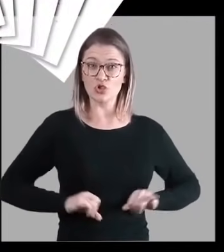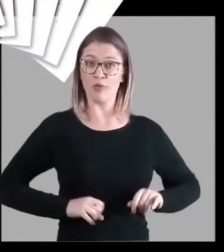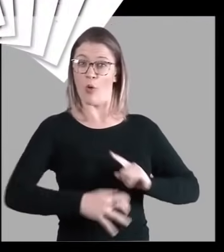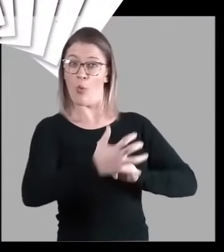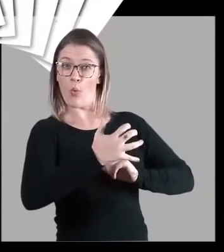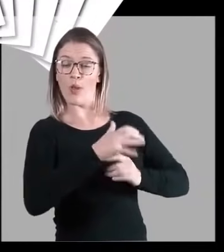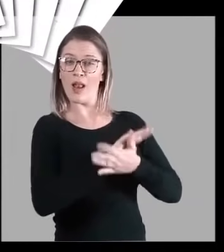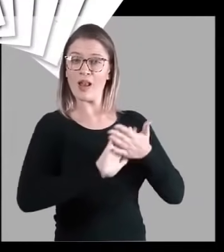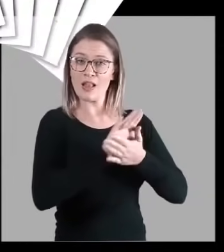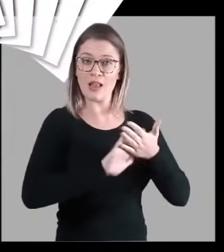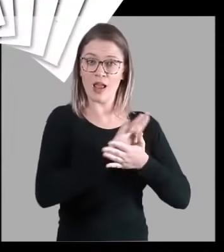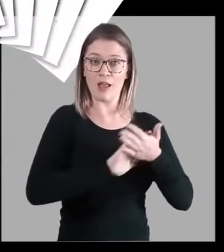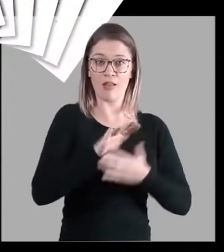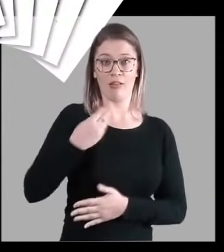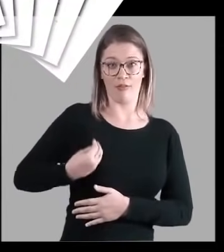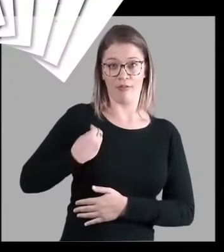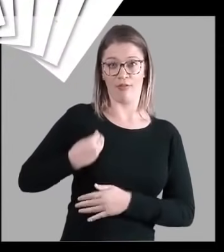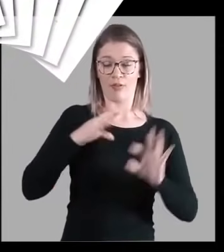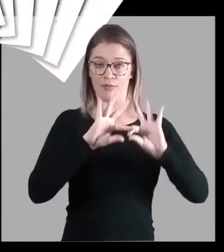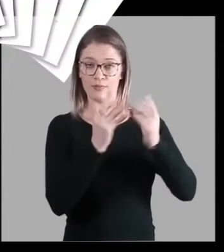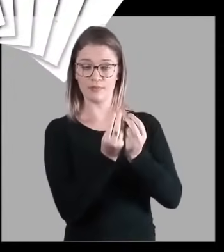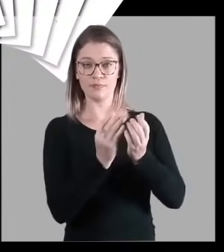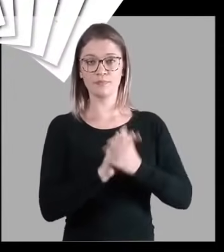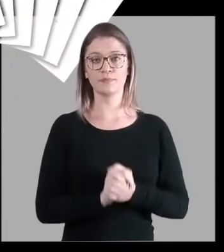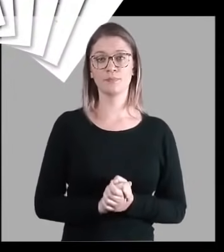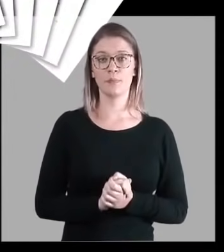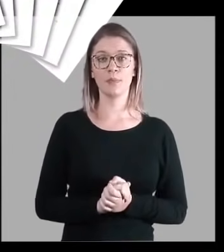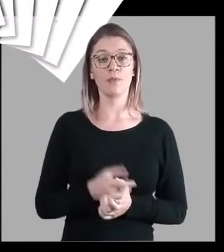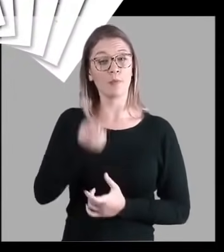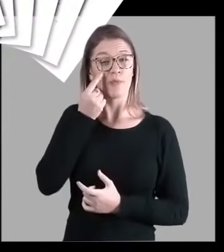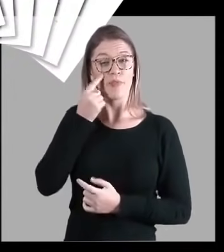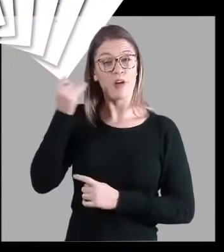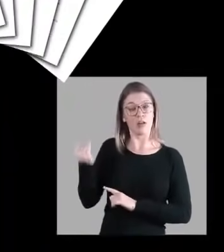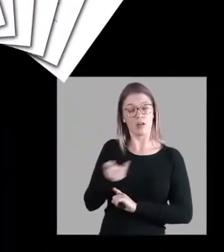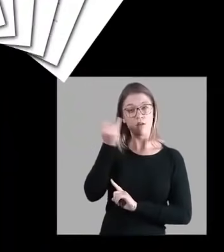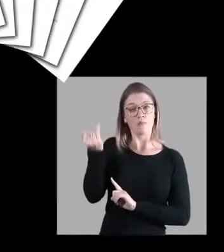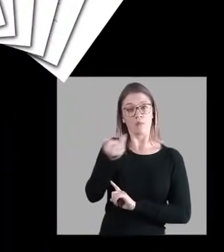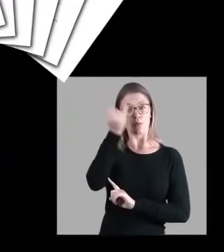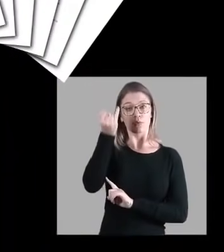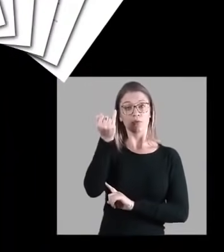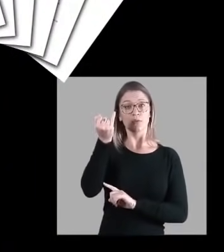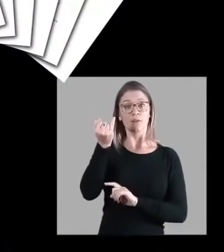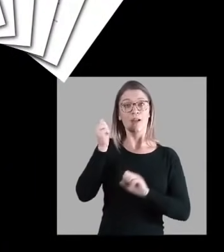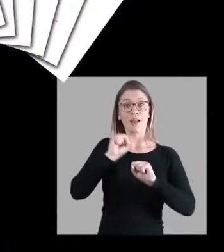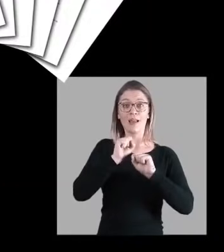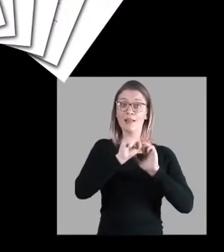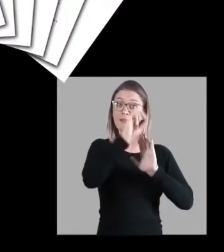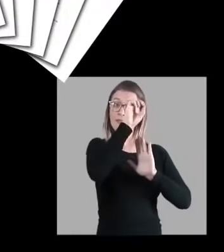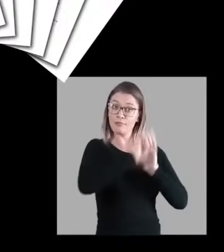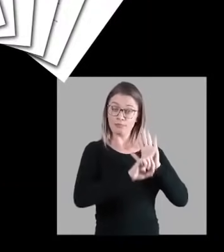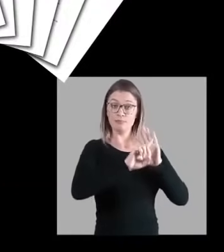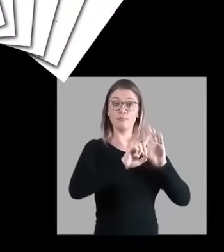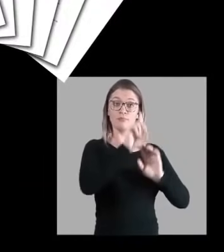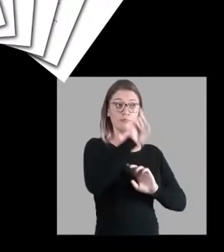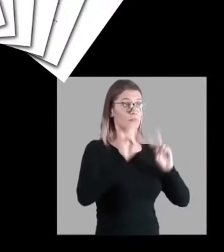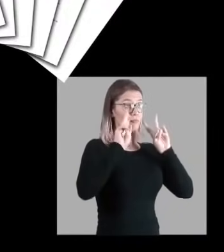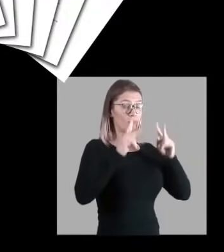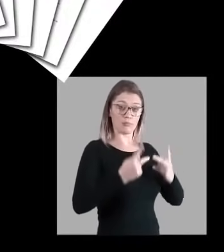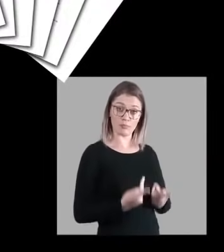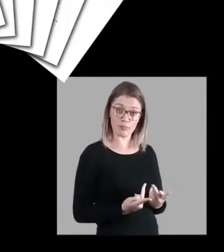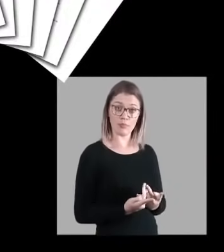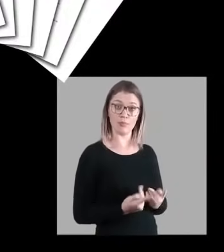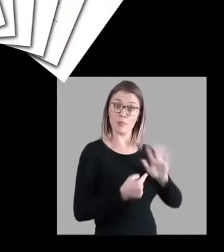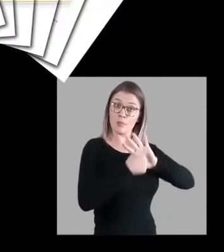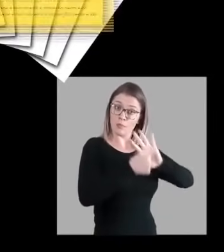família. Tanto nesse artigo 12 quanto em outros, nós vamos ver a importância que a Declaração dos Direitos Humanos traz para a família, para o